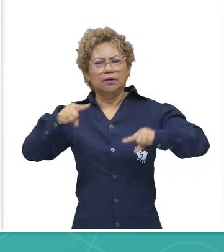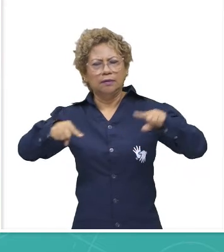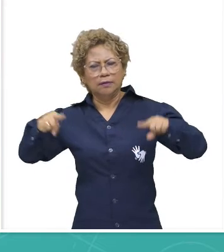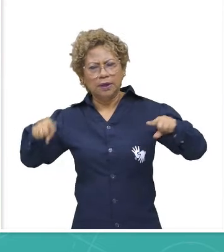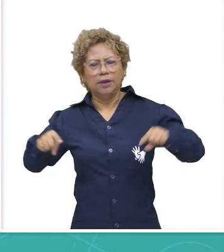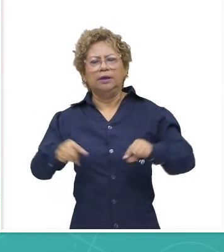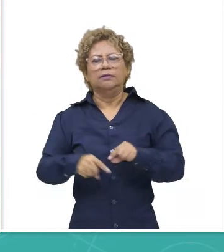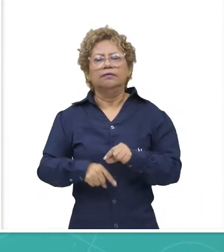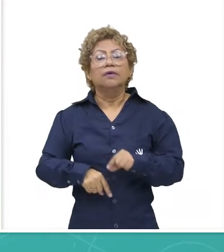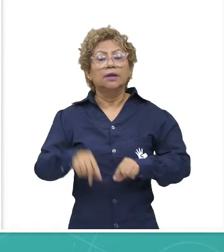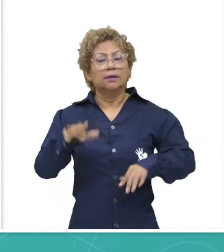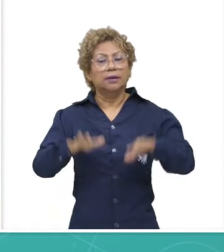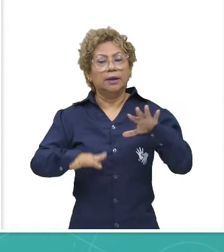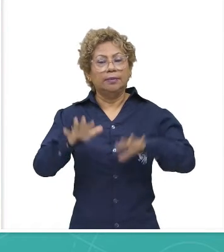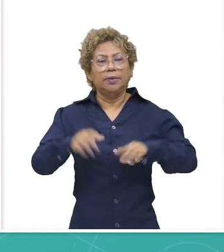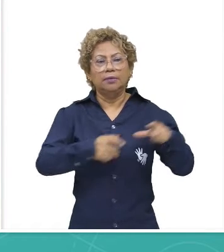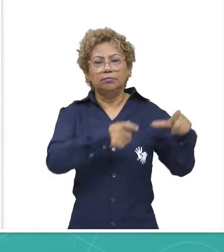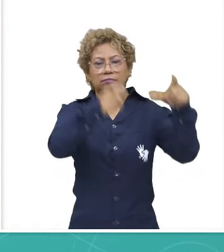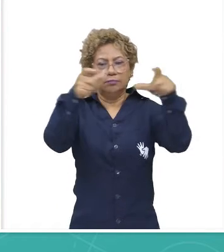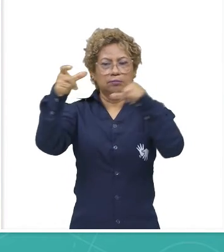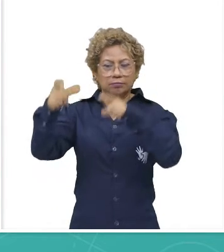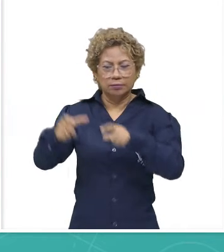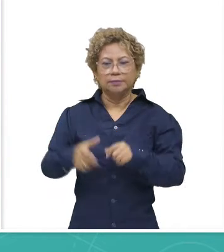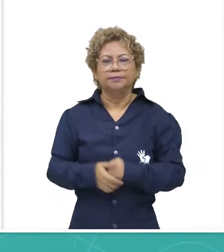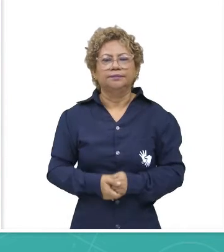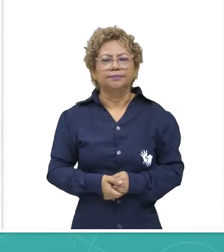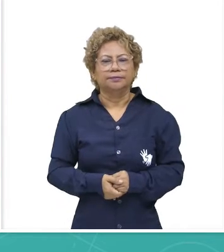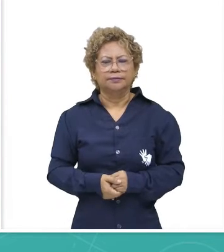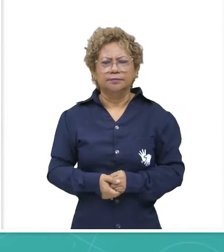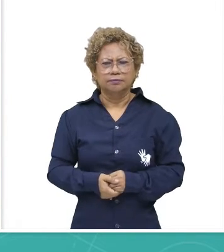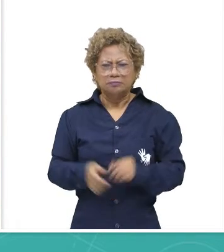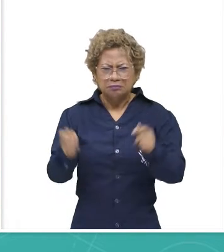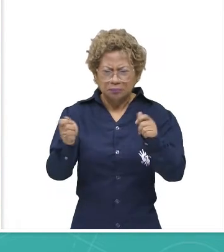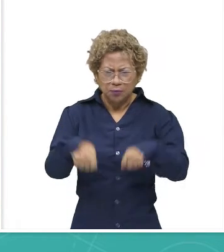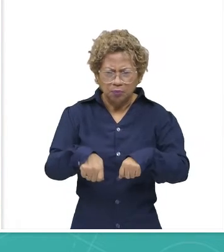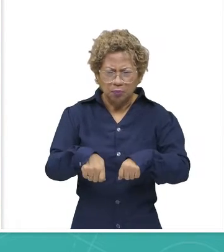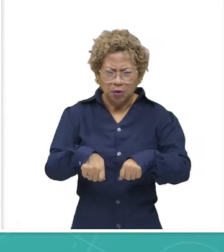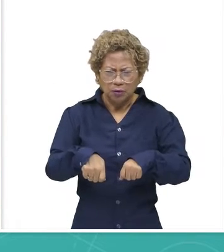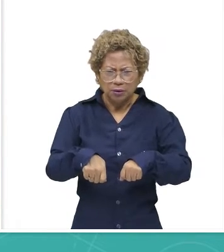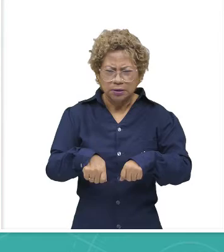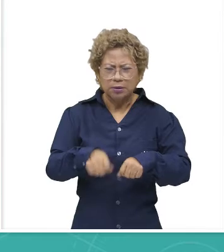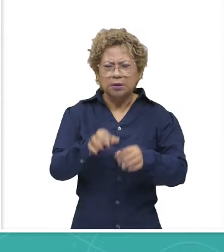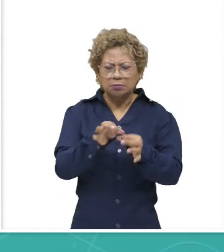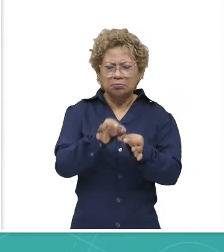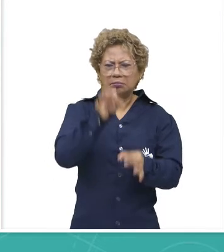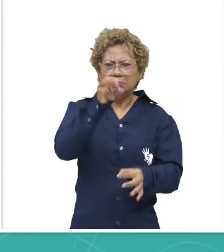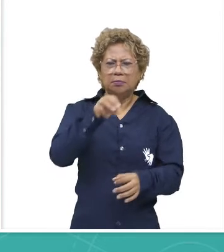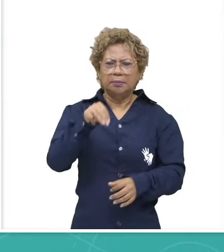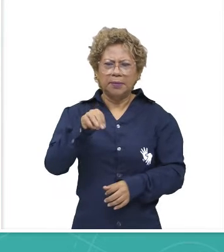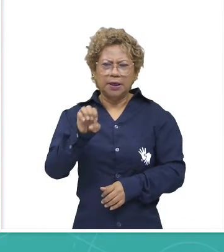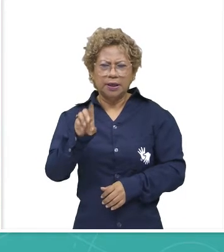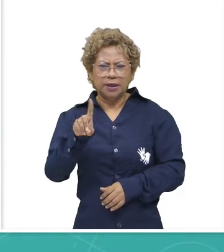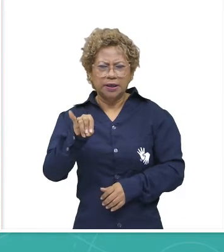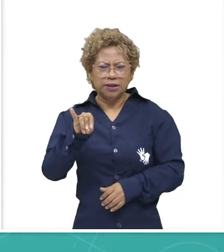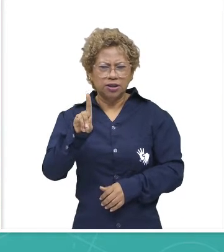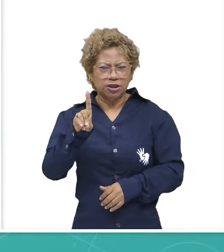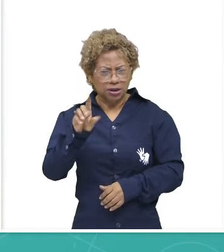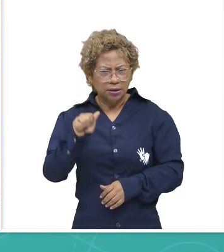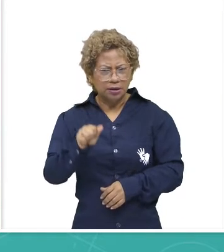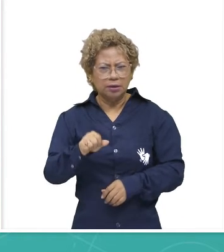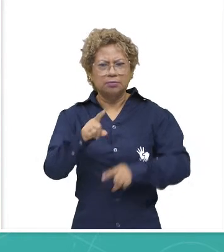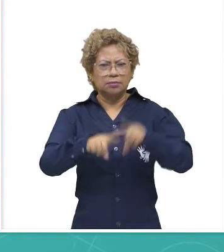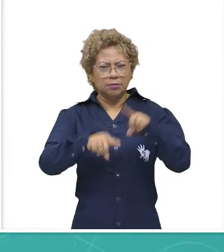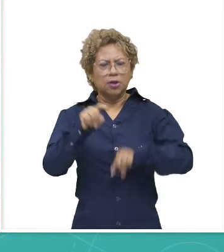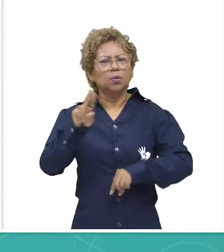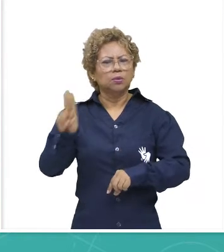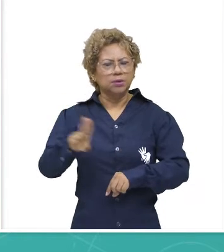Então, ela também pode ser medida. A pressão atmosférica pode ser medida com o auxílio de instrumentos, tá